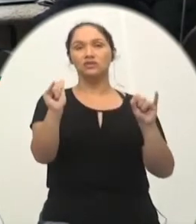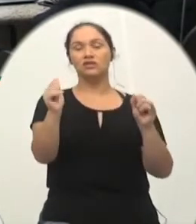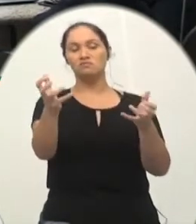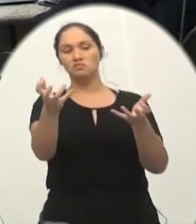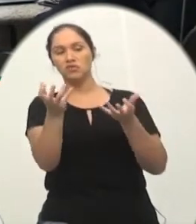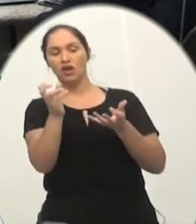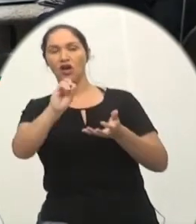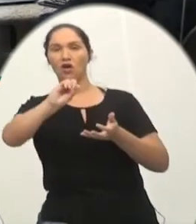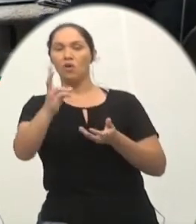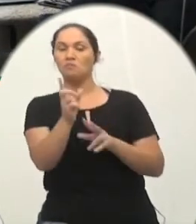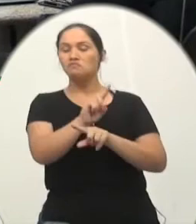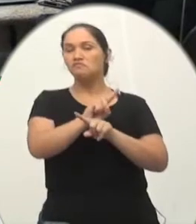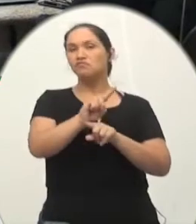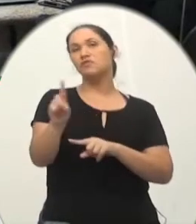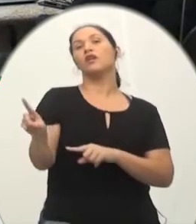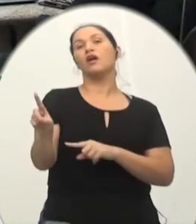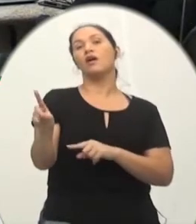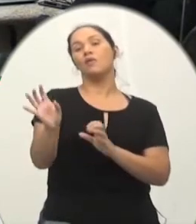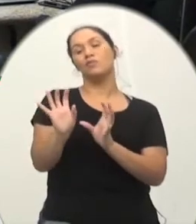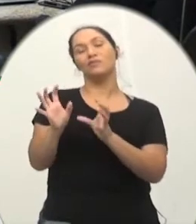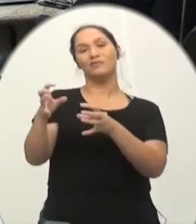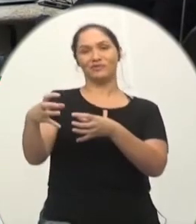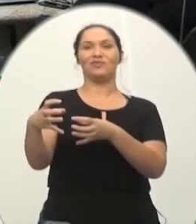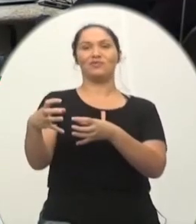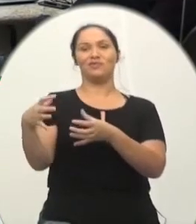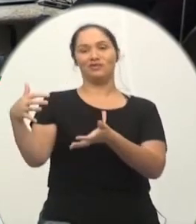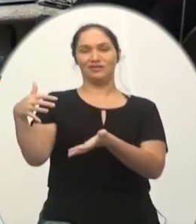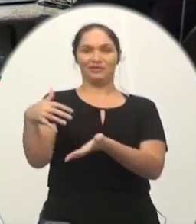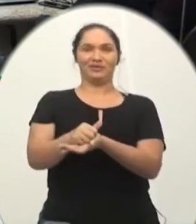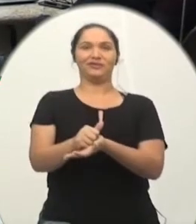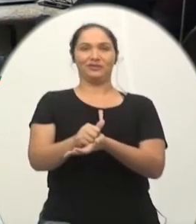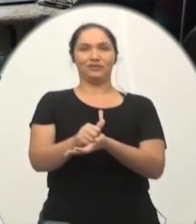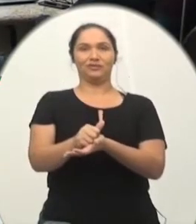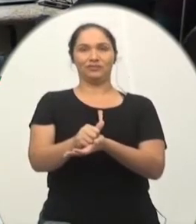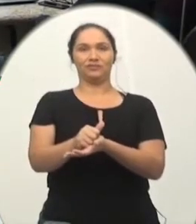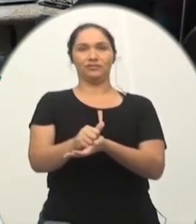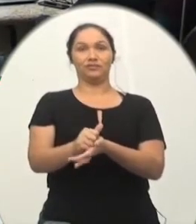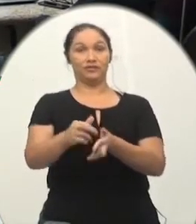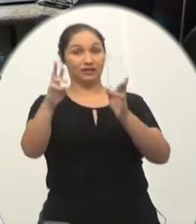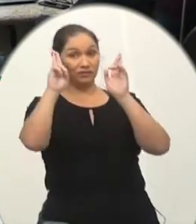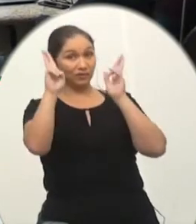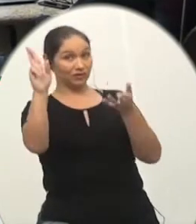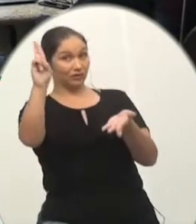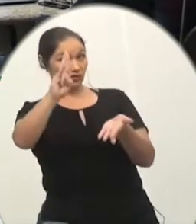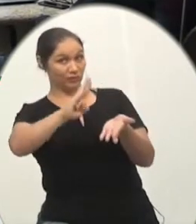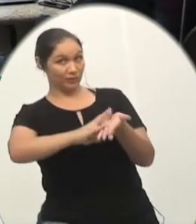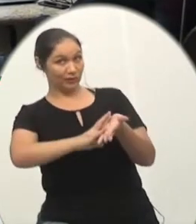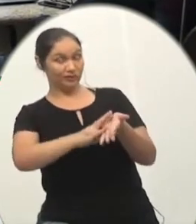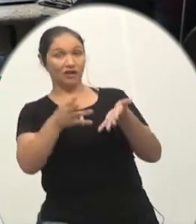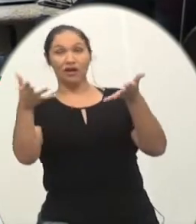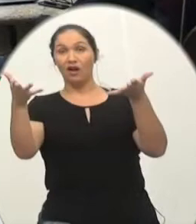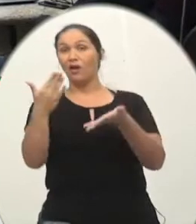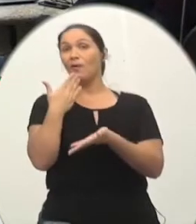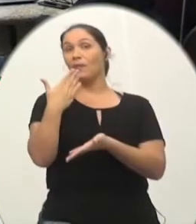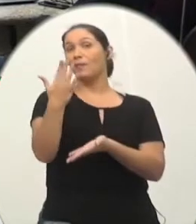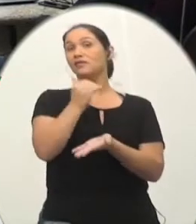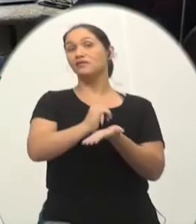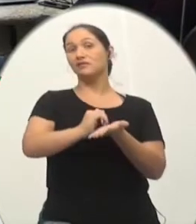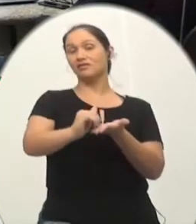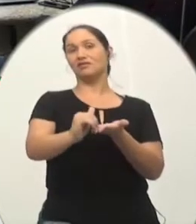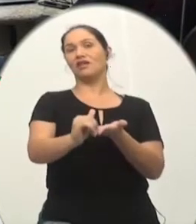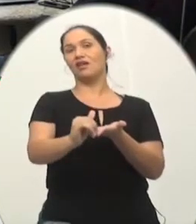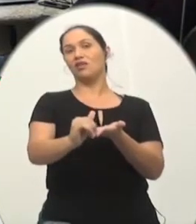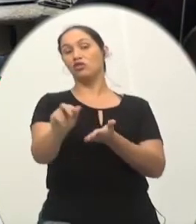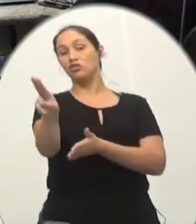da impossibilidade de abstenção conforme o artigo 172 do regimento interno. Solicito ao senhor secretário que faça a